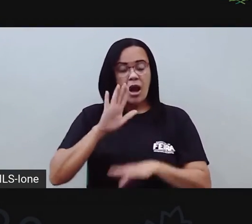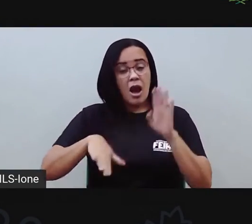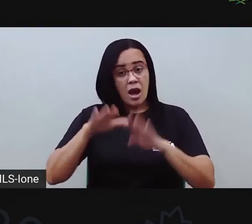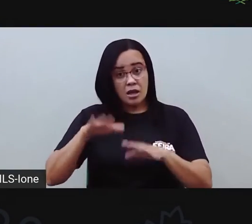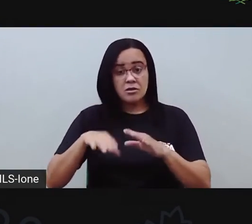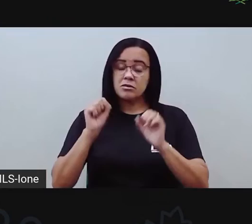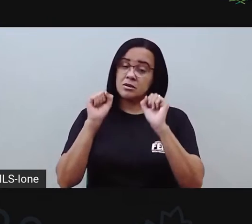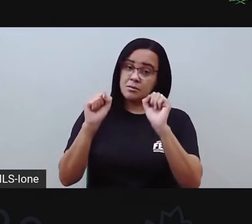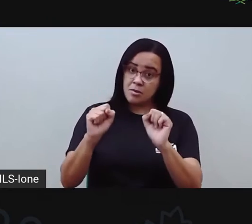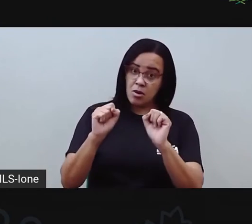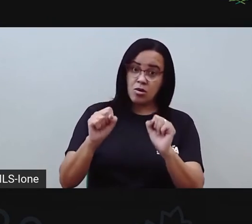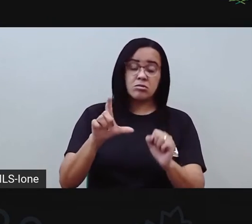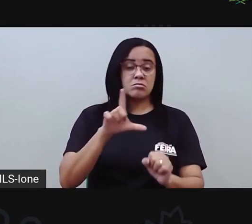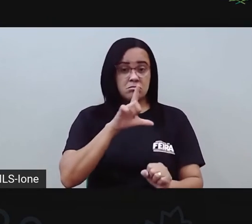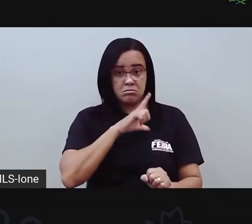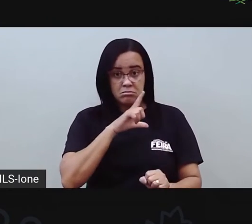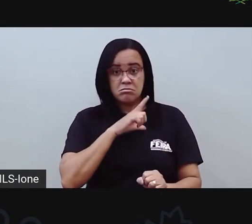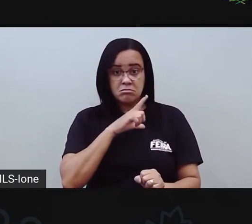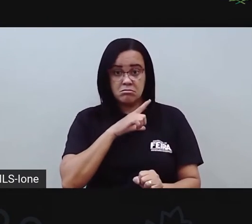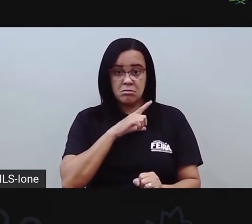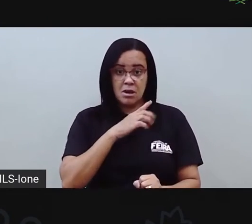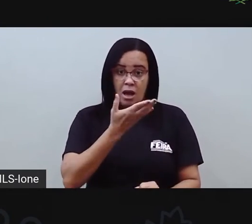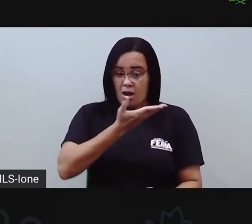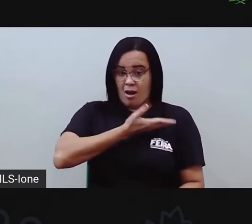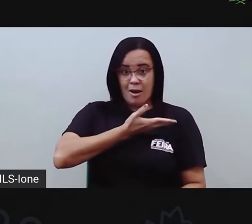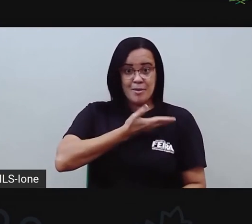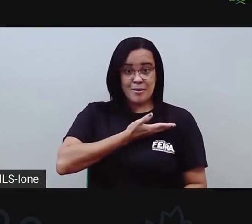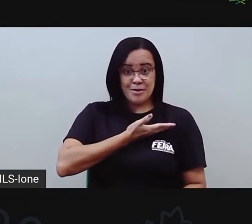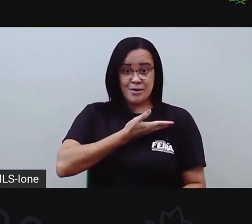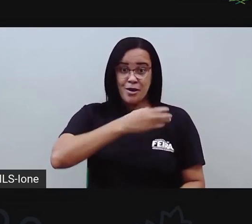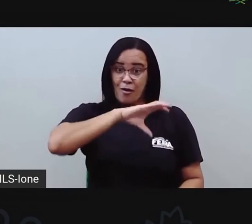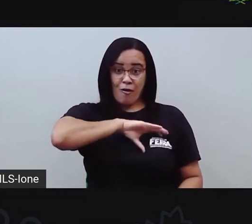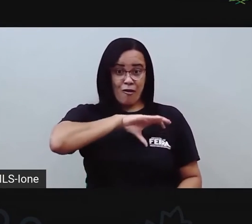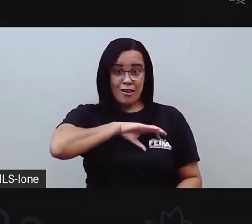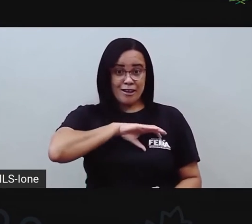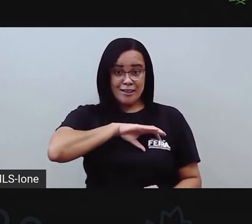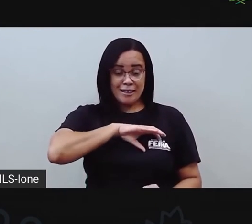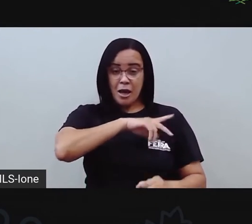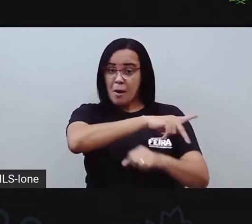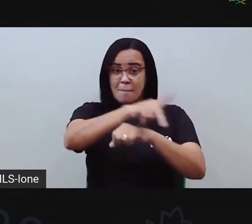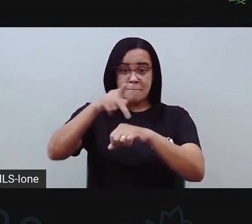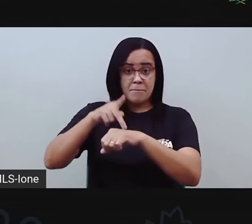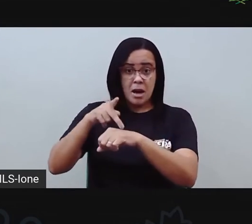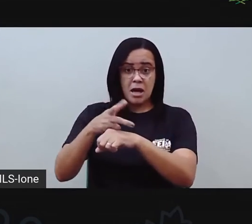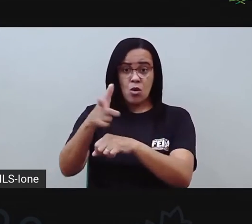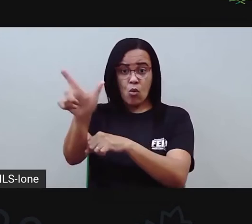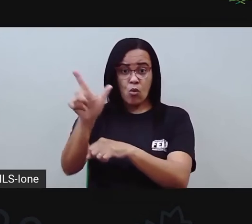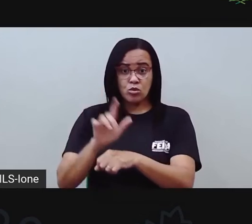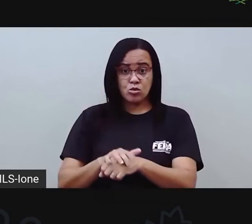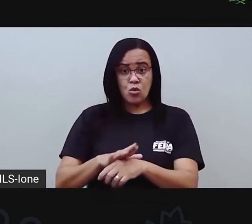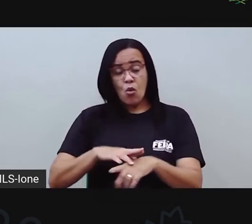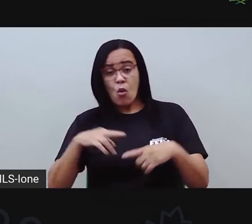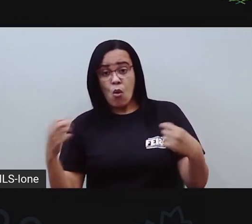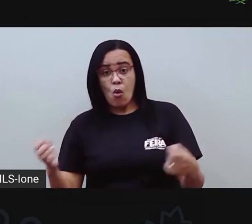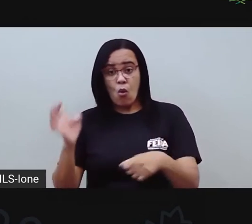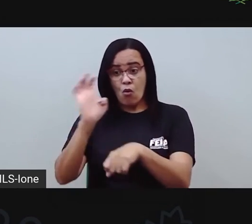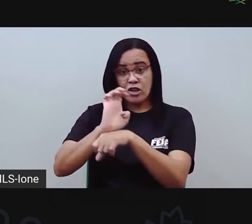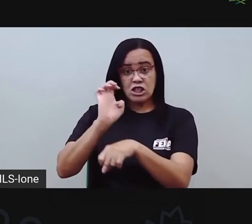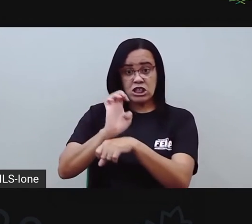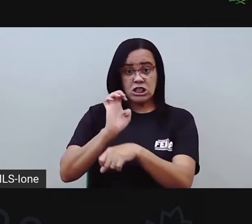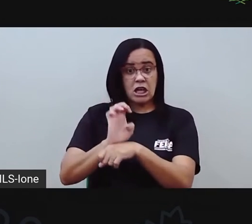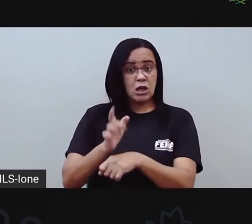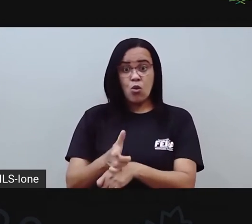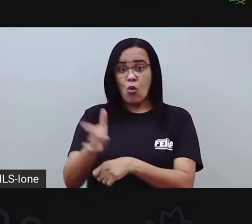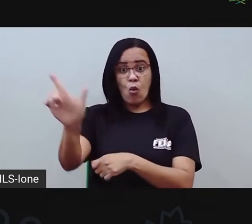no Brasil, né? E você vai precisar entender como aquela criança fala, né? Se ela fala outro idioma. Ou na sua turma pode ter